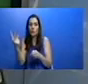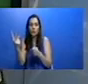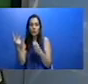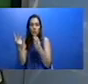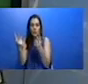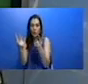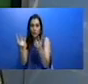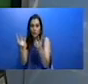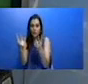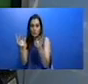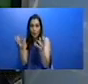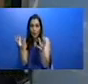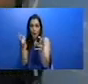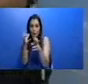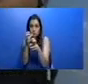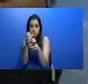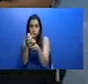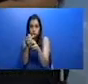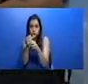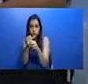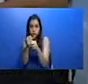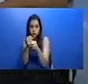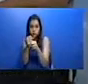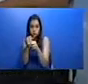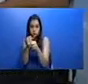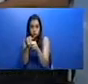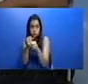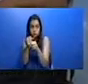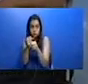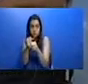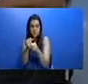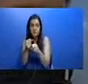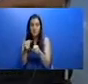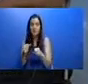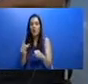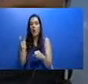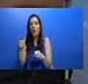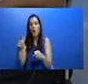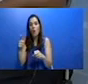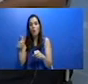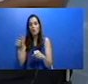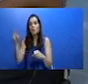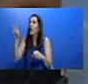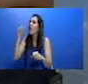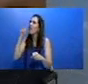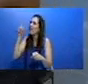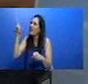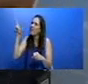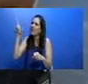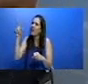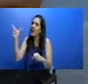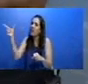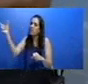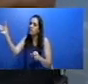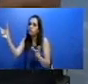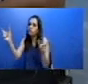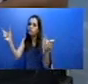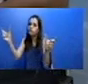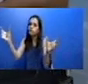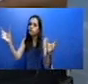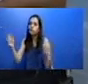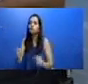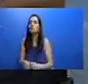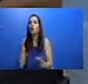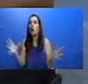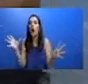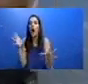eu tenho 1 quilo e, como são 2 quilos, mais 2 pacotinhos,